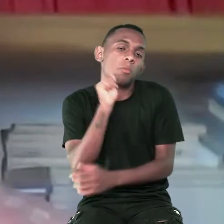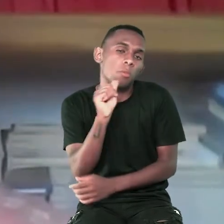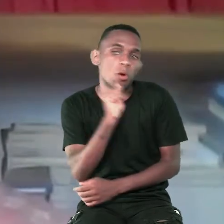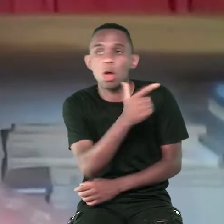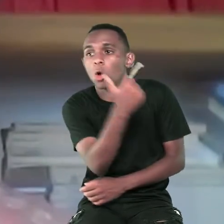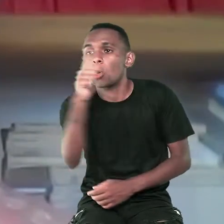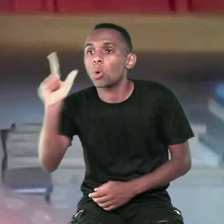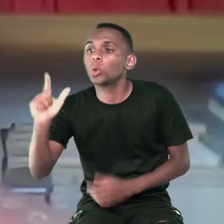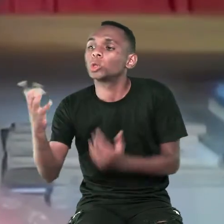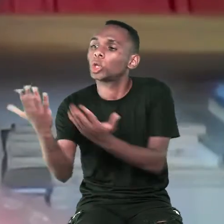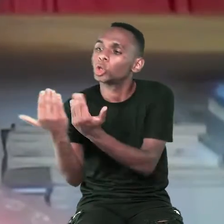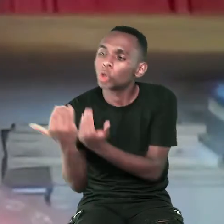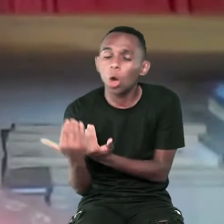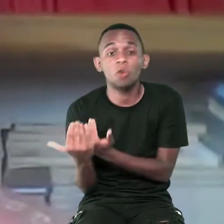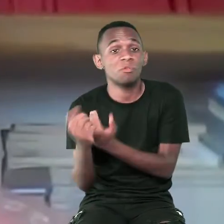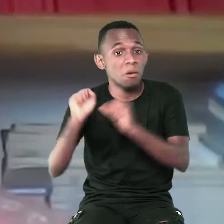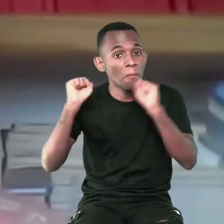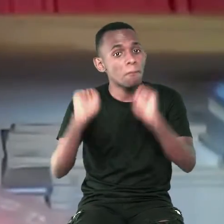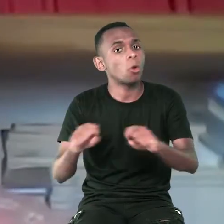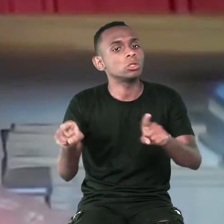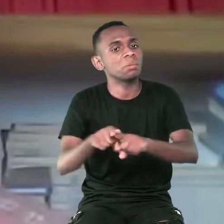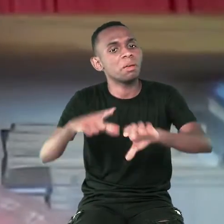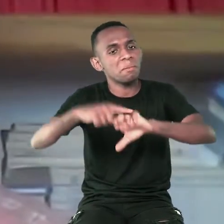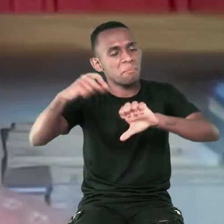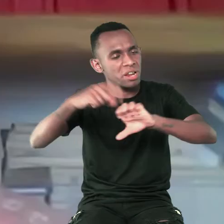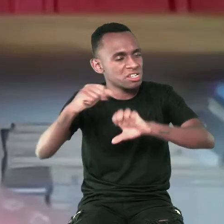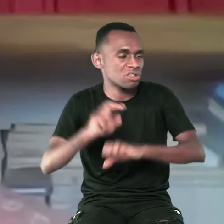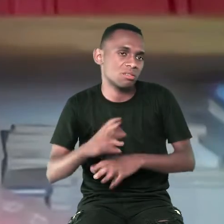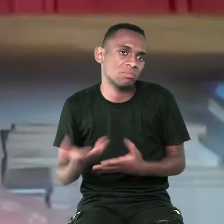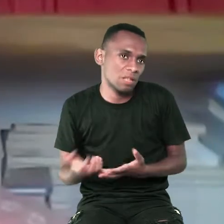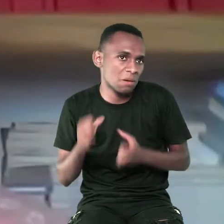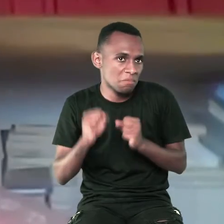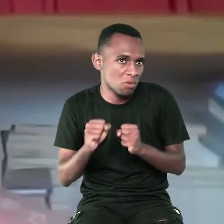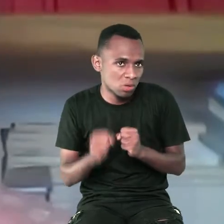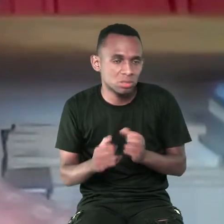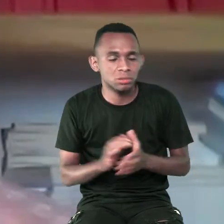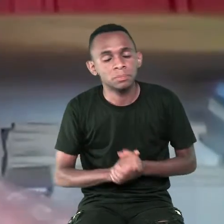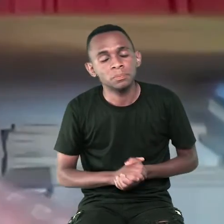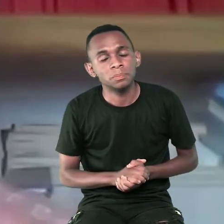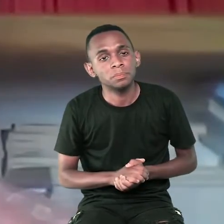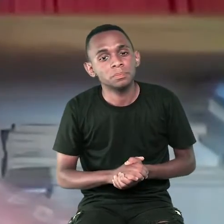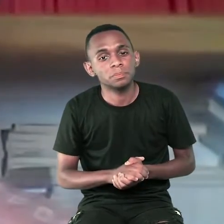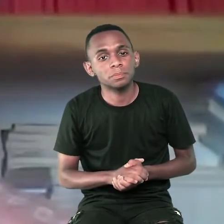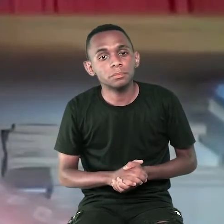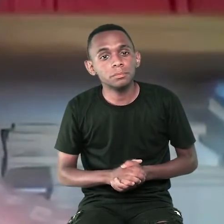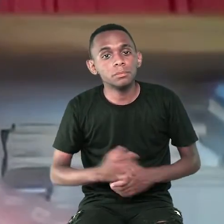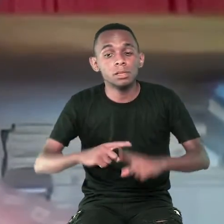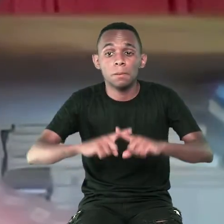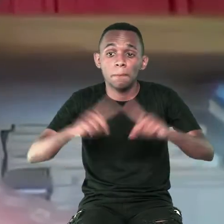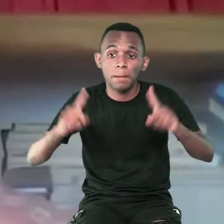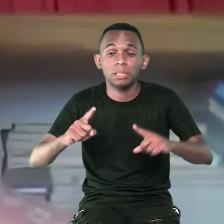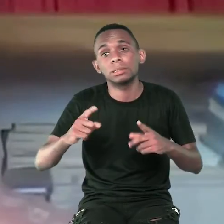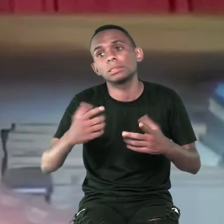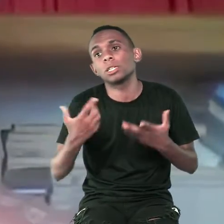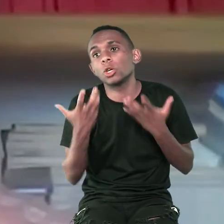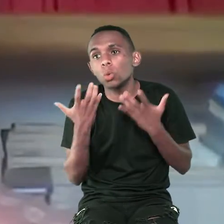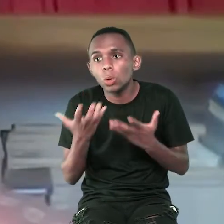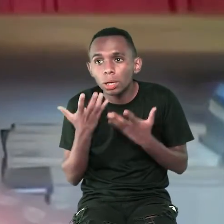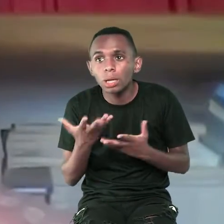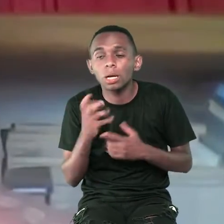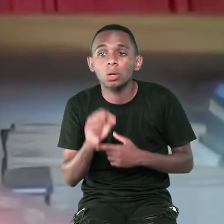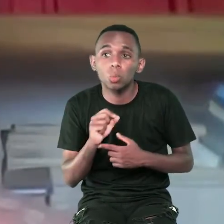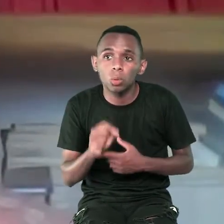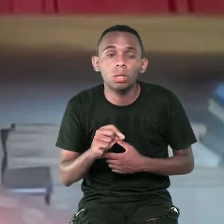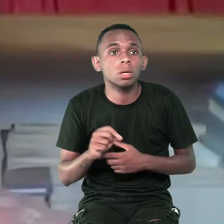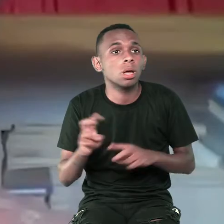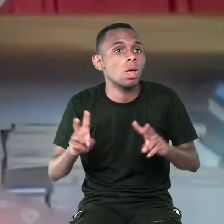para as mulheres jovens, que elas podem empreender, né, que elas podem ter seus negócios. Mas, principalmente, o que eu quero trazer